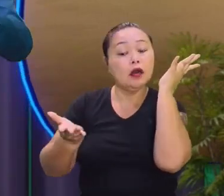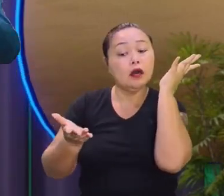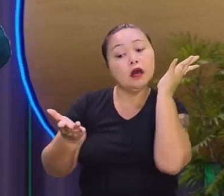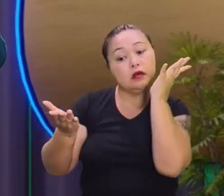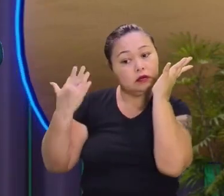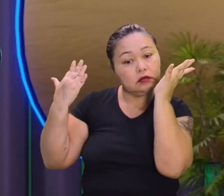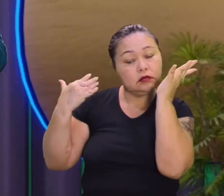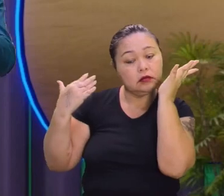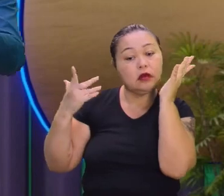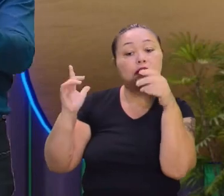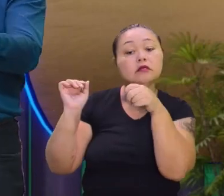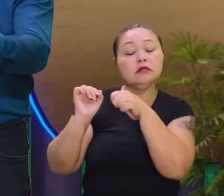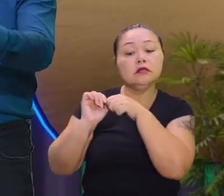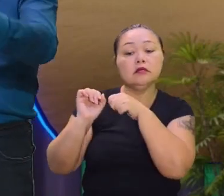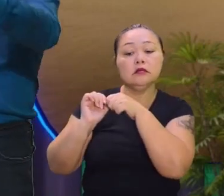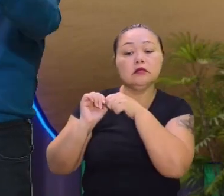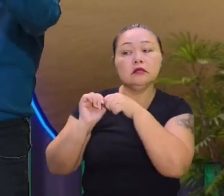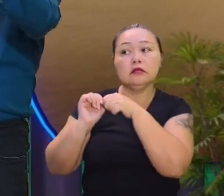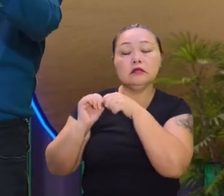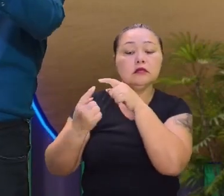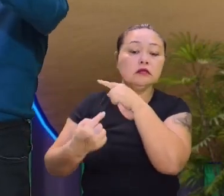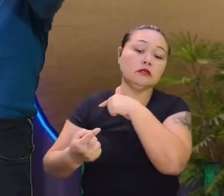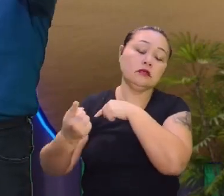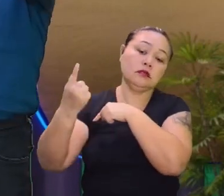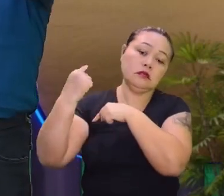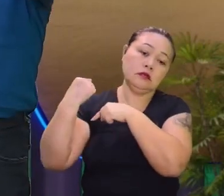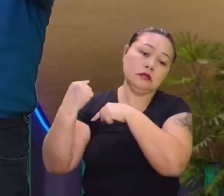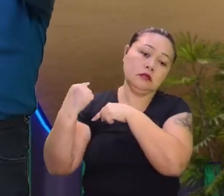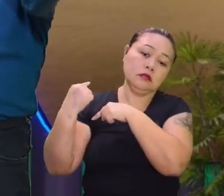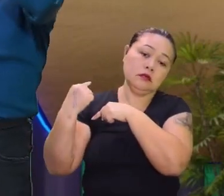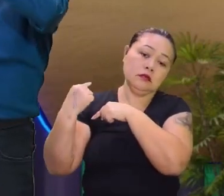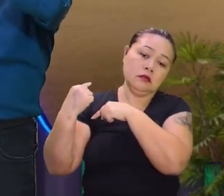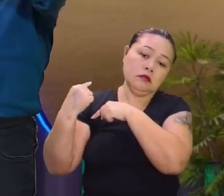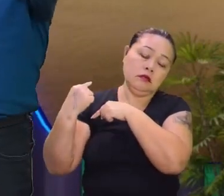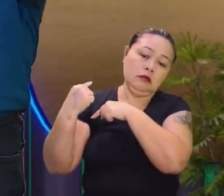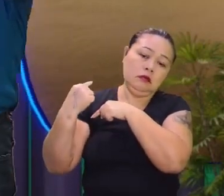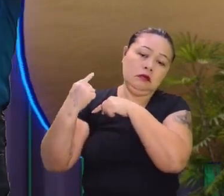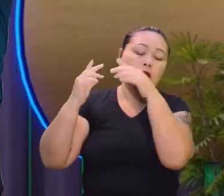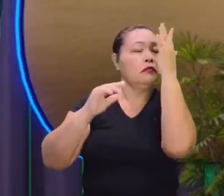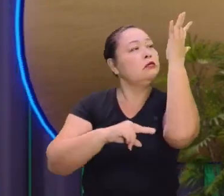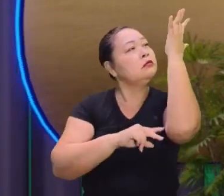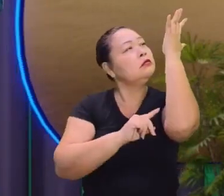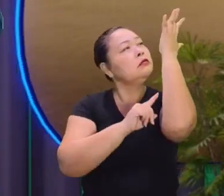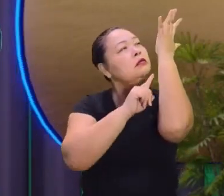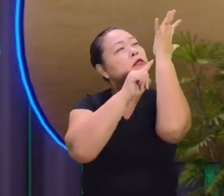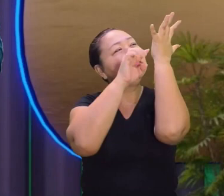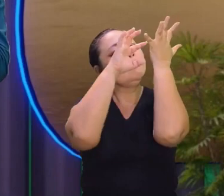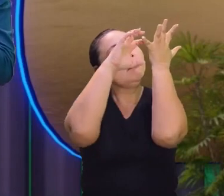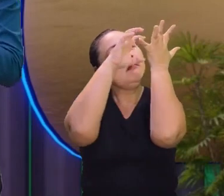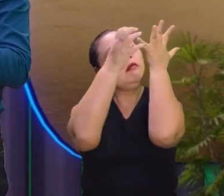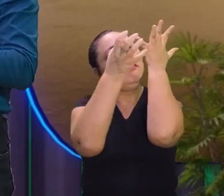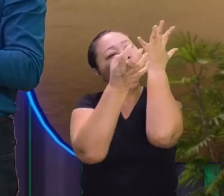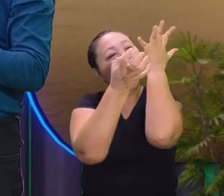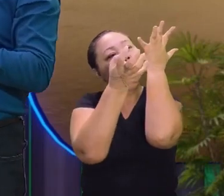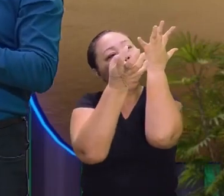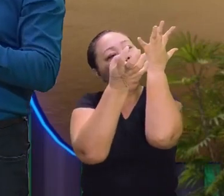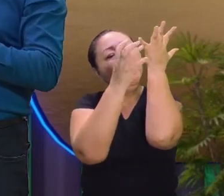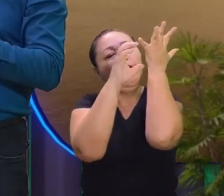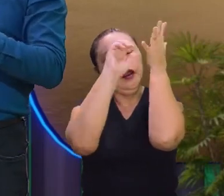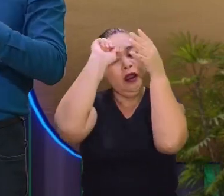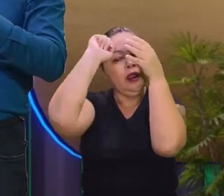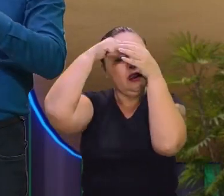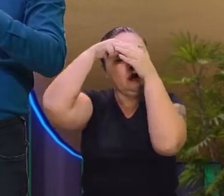aí, tinham pessoas que faziam o quê? Chegava lá no final, lá onde estão os cachos de